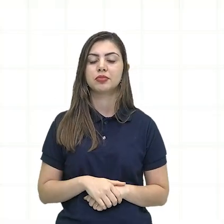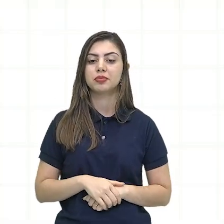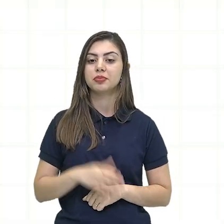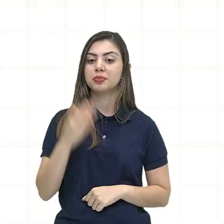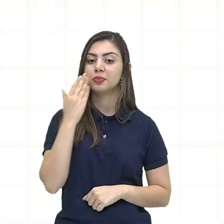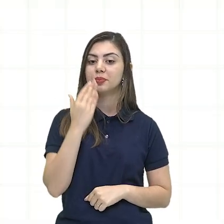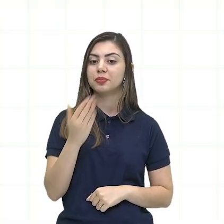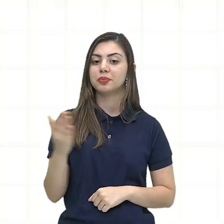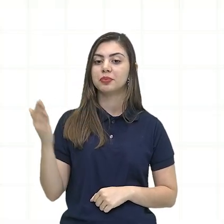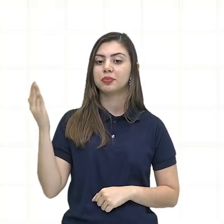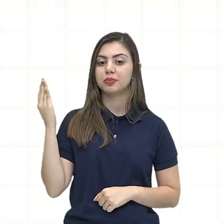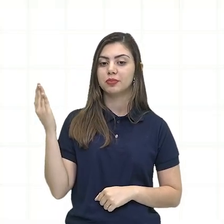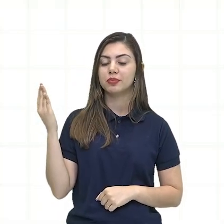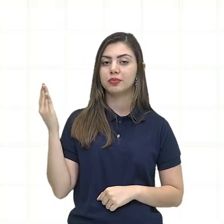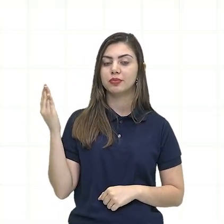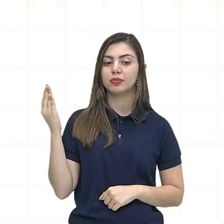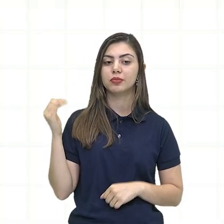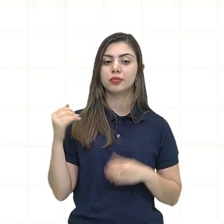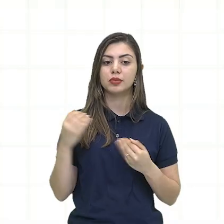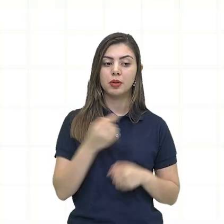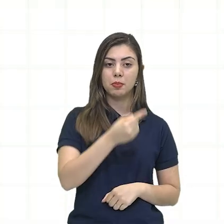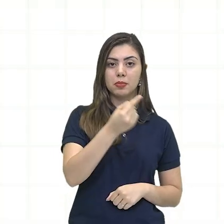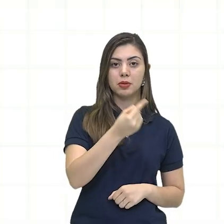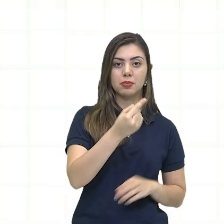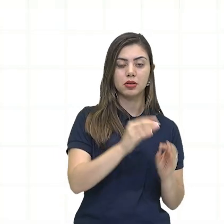destacar, ó, produzidos